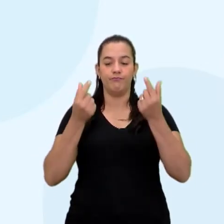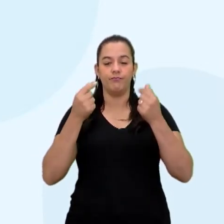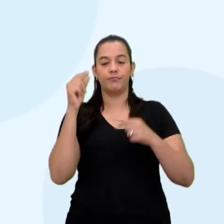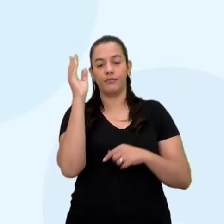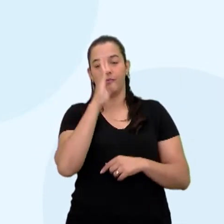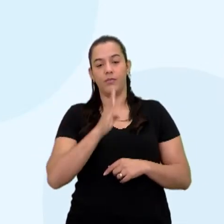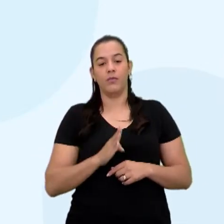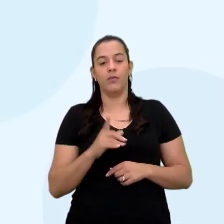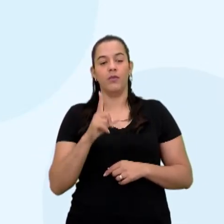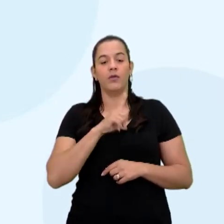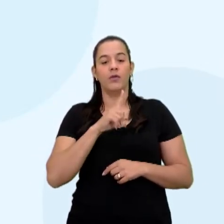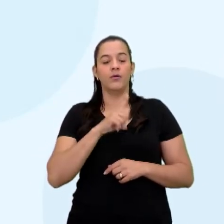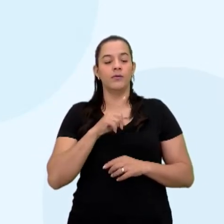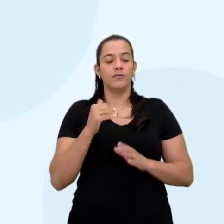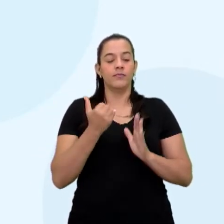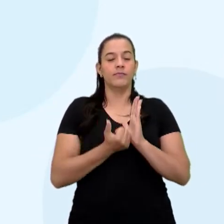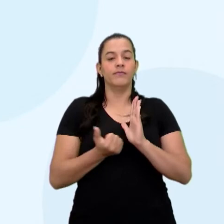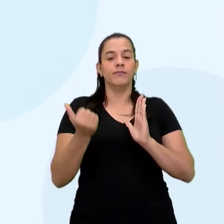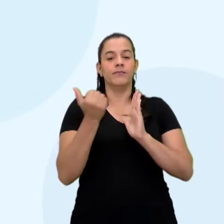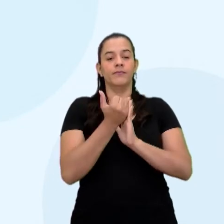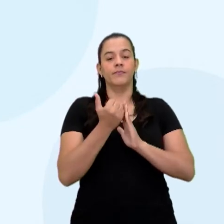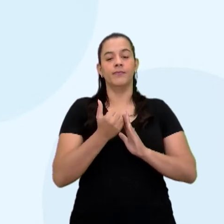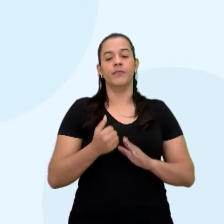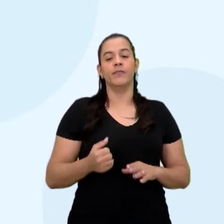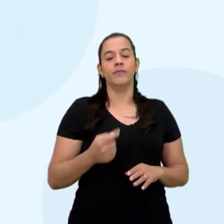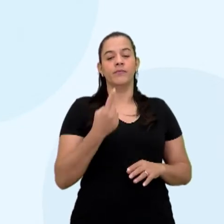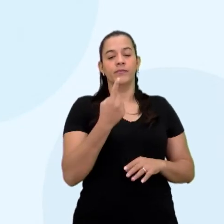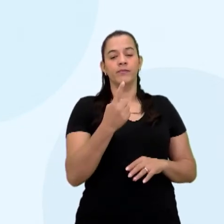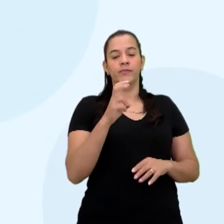Brasil, né, tendo o estado mais rico da América Latina. R$